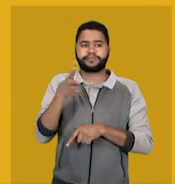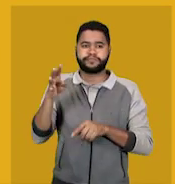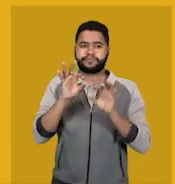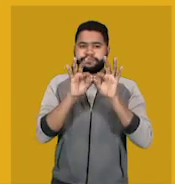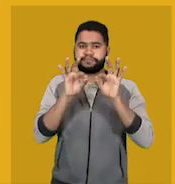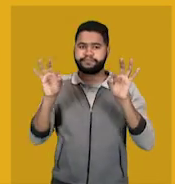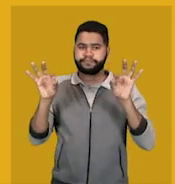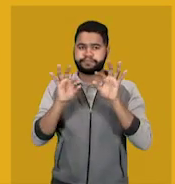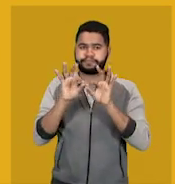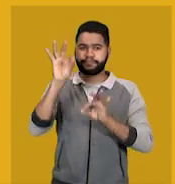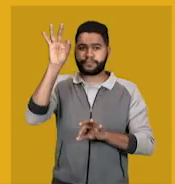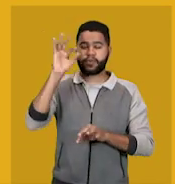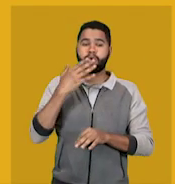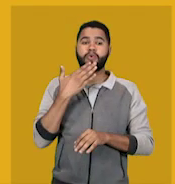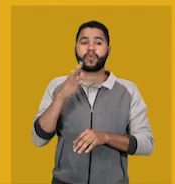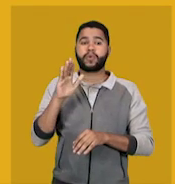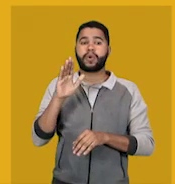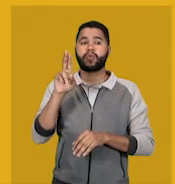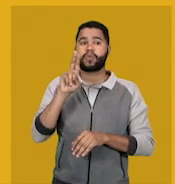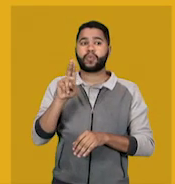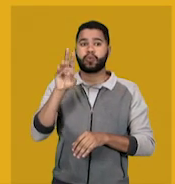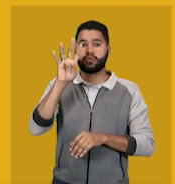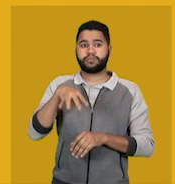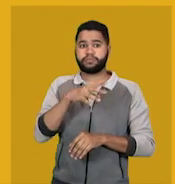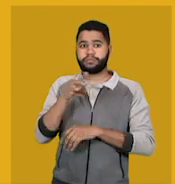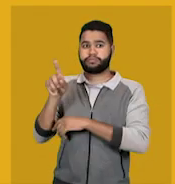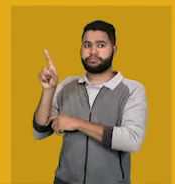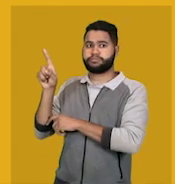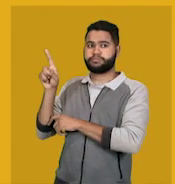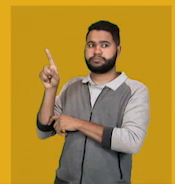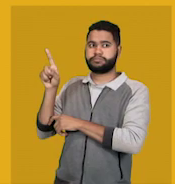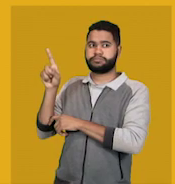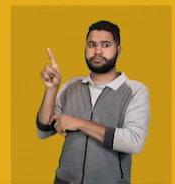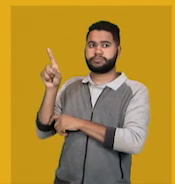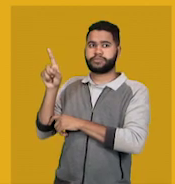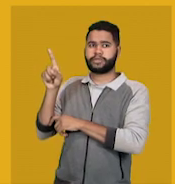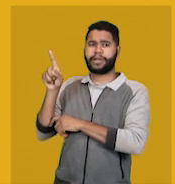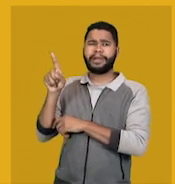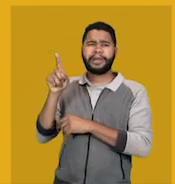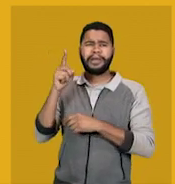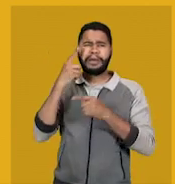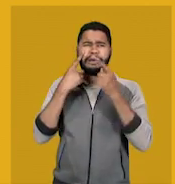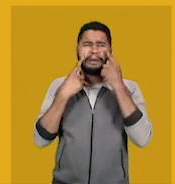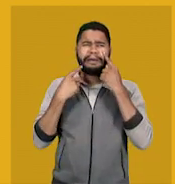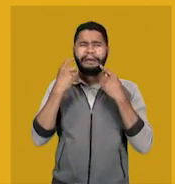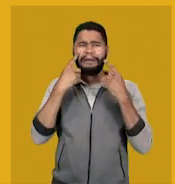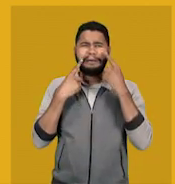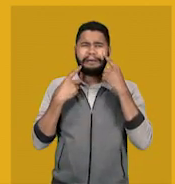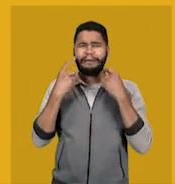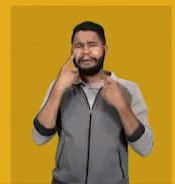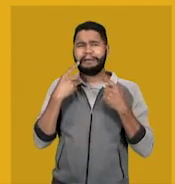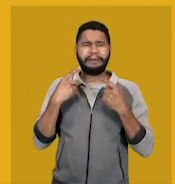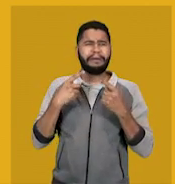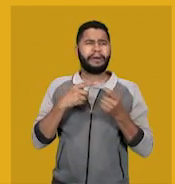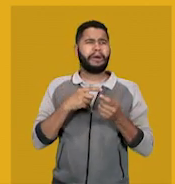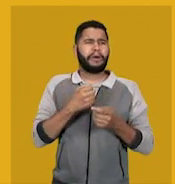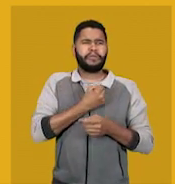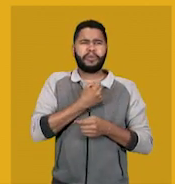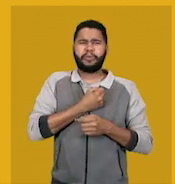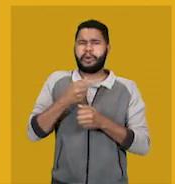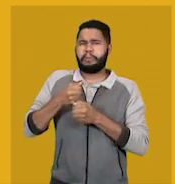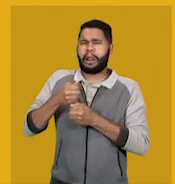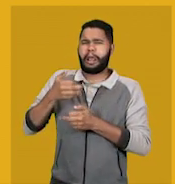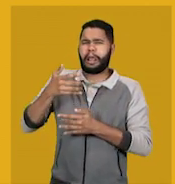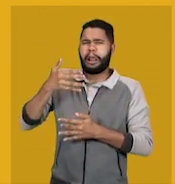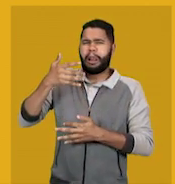métricas. Então, qual que é a tabela que nós vamos utilizar? Essa aqui, ó. Tá até a carinha chorando lá, ó. Nossa, Deus, que tanto de número. Agora